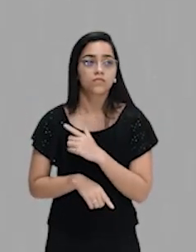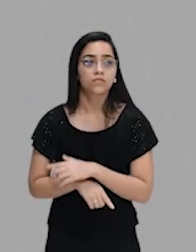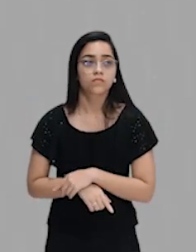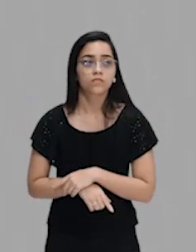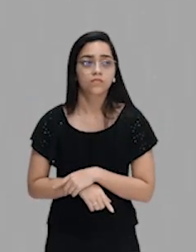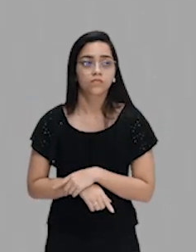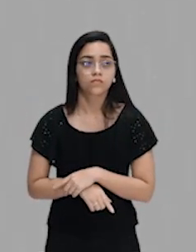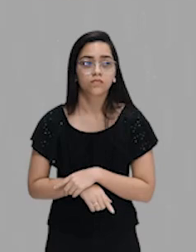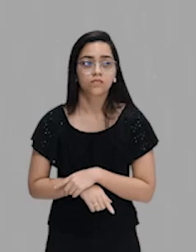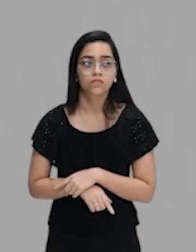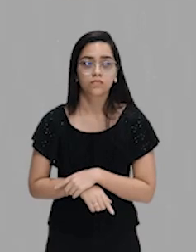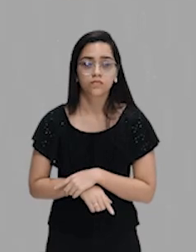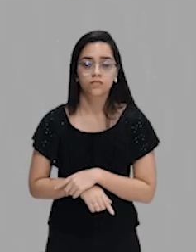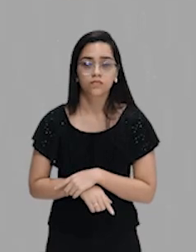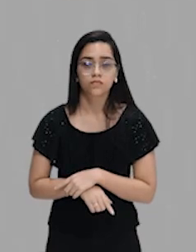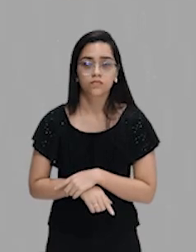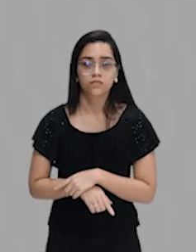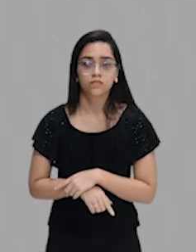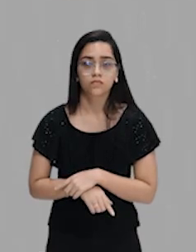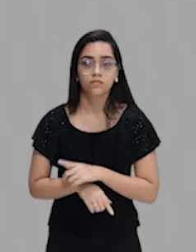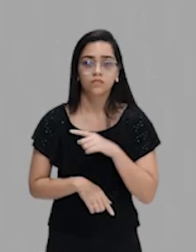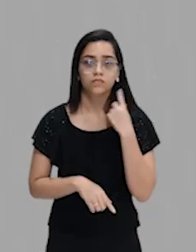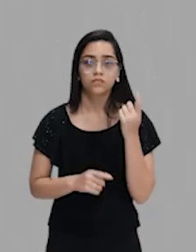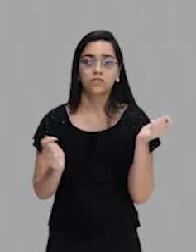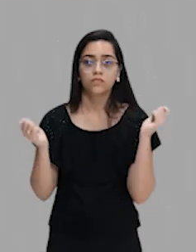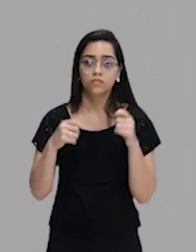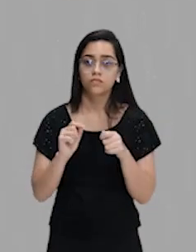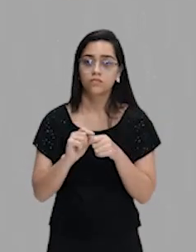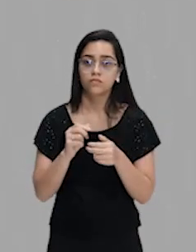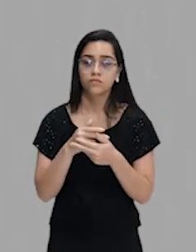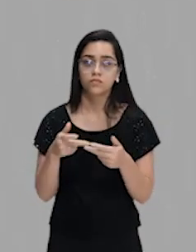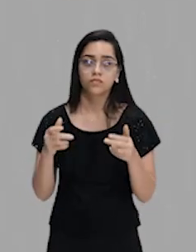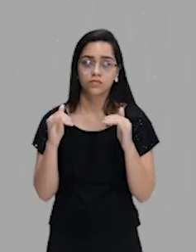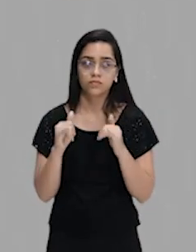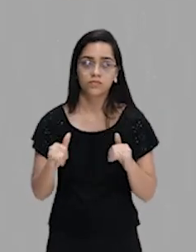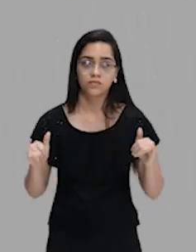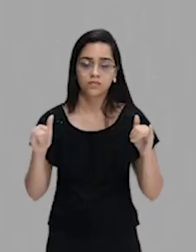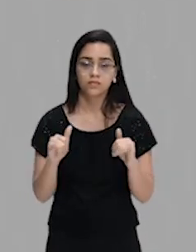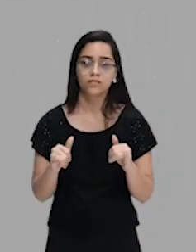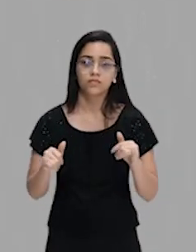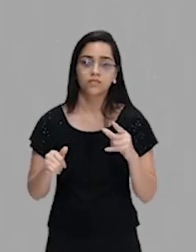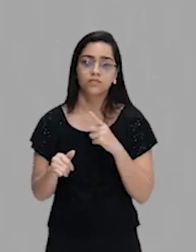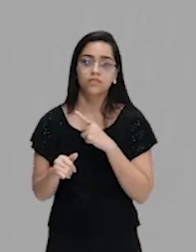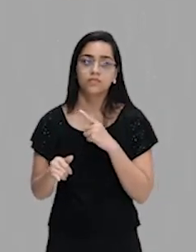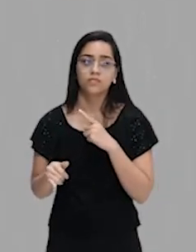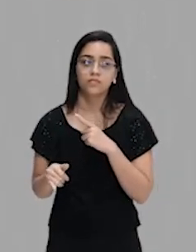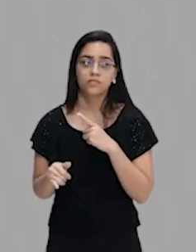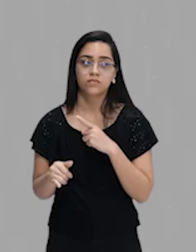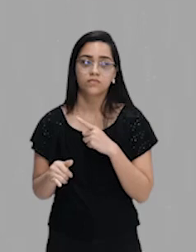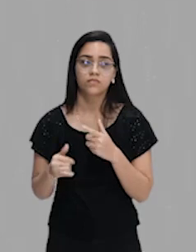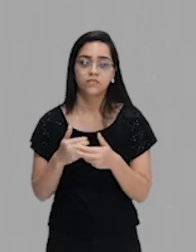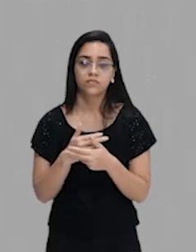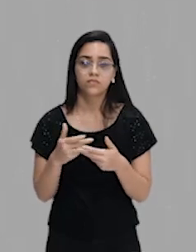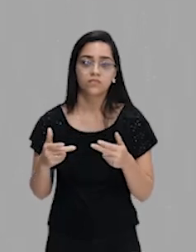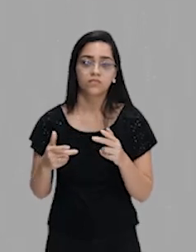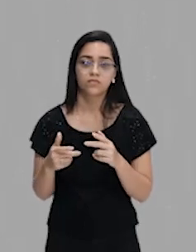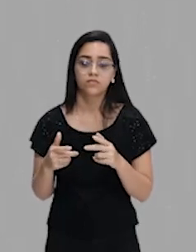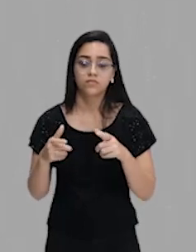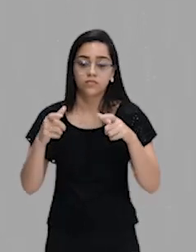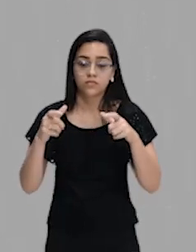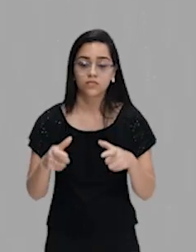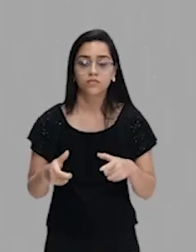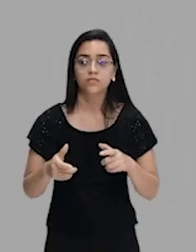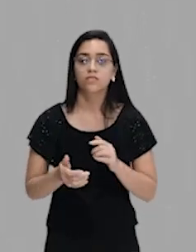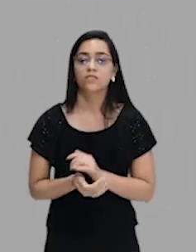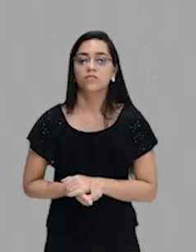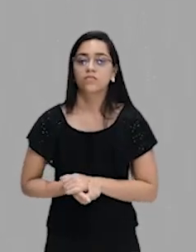horizonte, né, que foi determinado, nós podemos ali tirar as informações. Então, isso são pontos, né, são partes de localização.